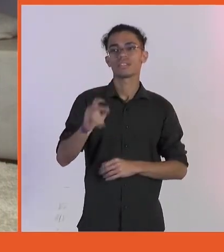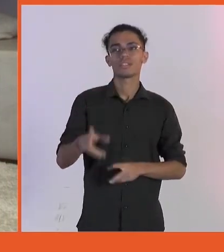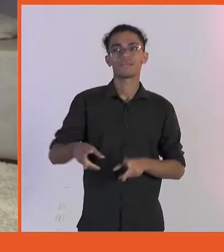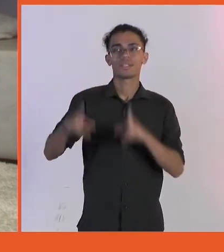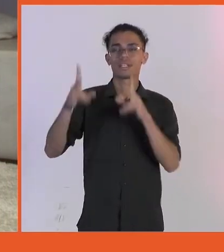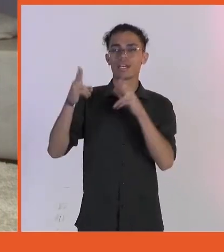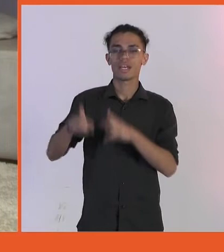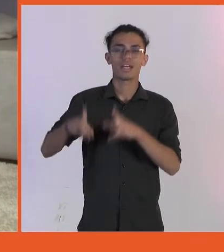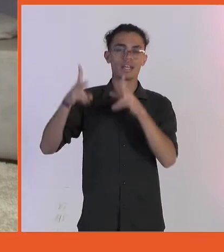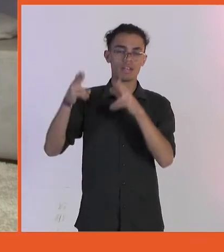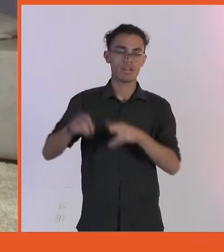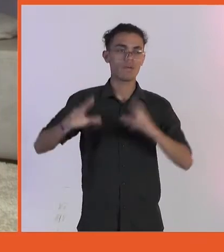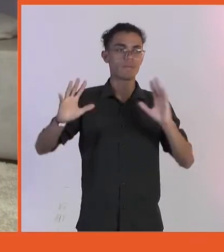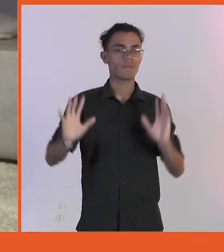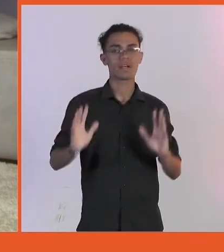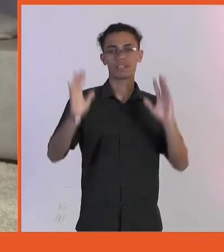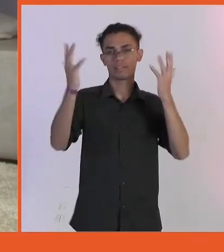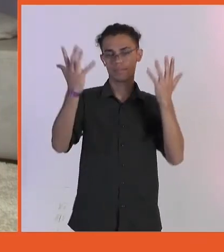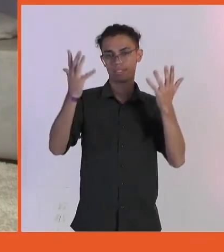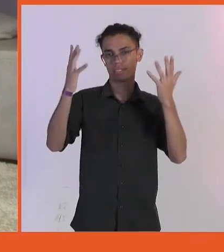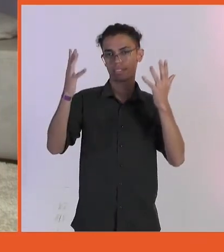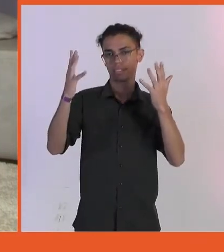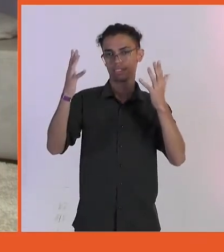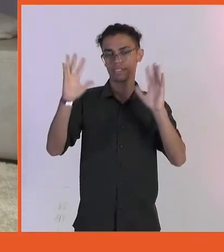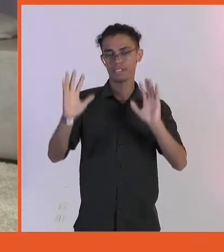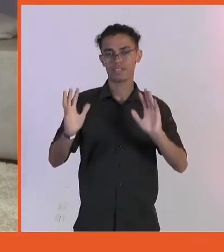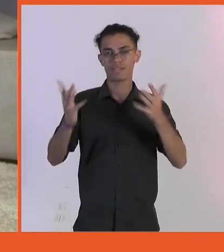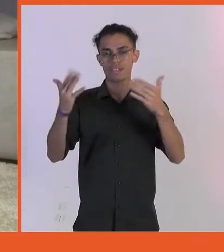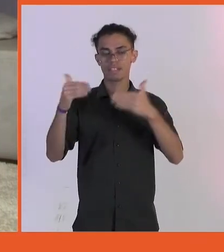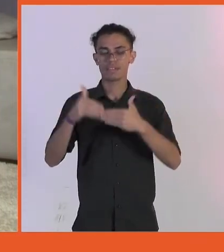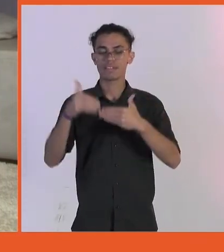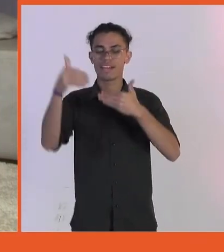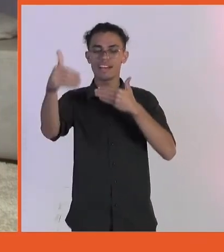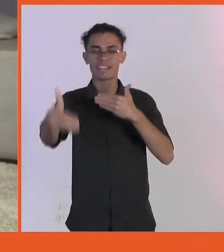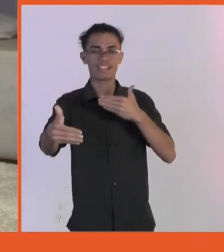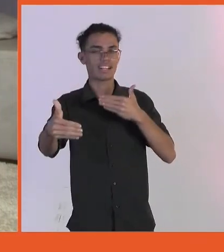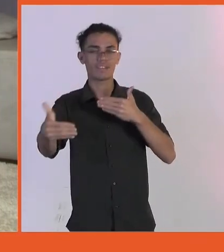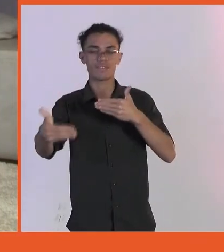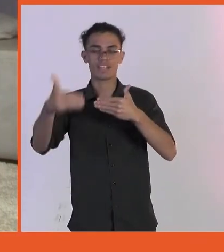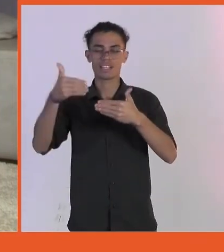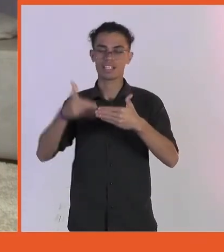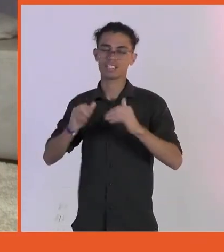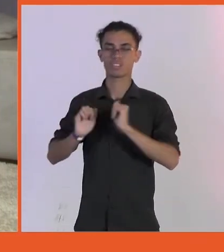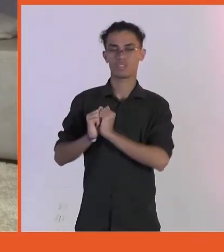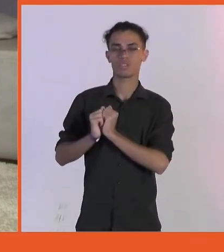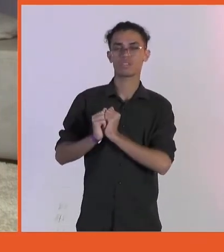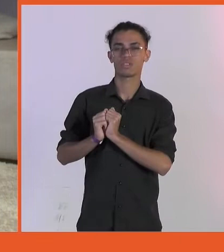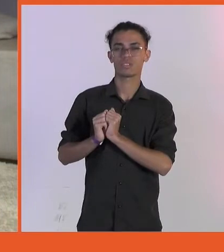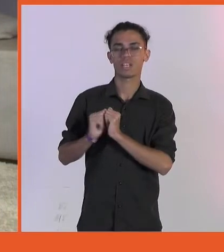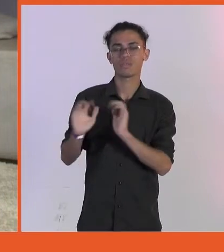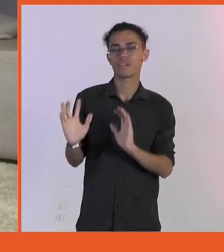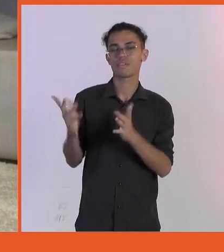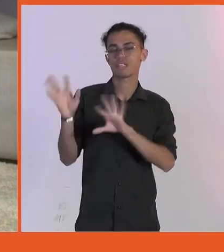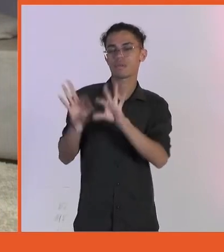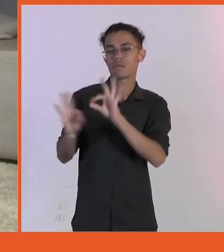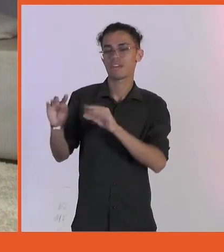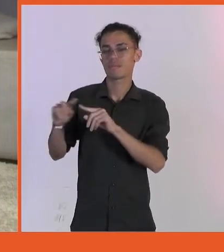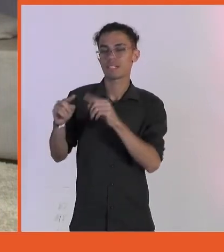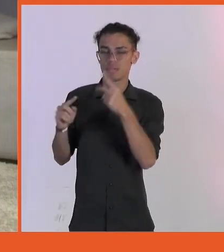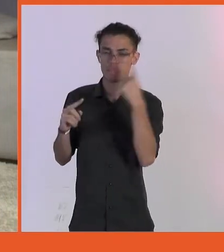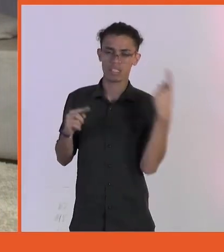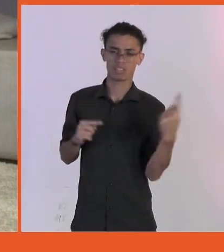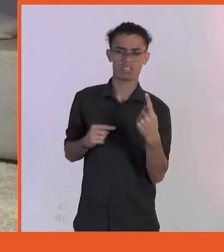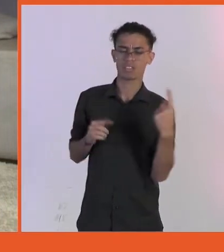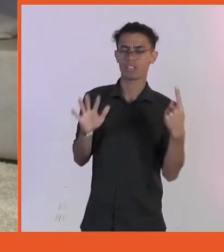você dar uma festa e ficar lá fora chamando as pessoas, ao invés de você ficar com seus convidados. Exato, perfeito. É exatamente isso, você